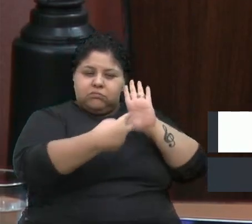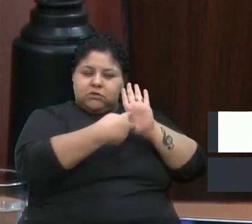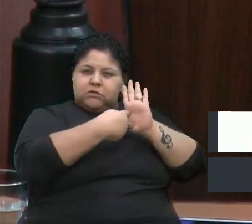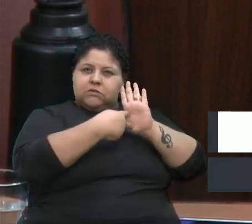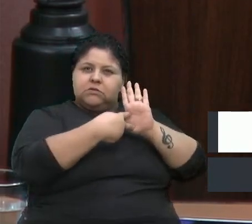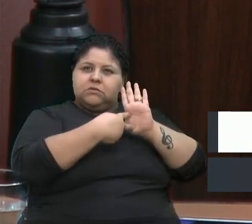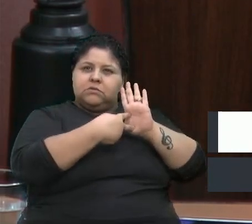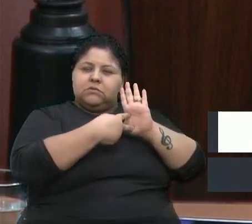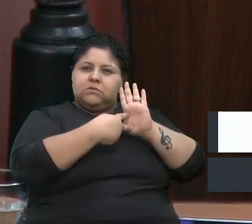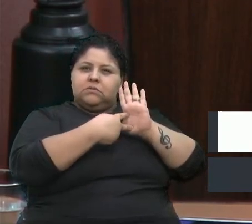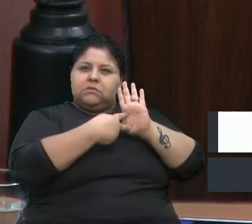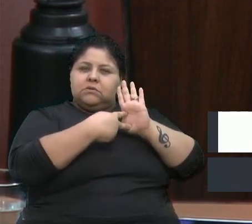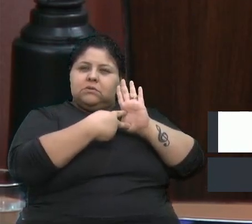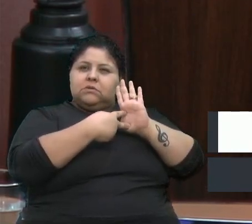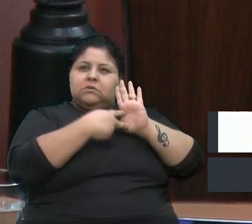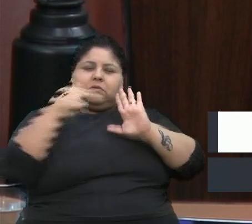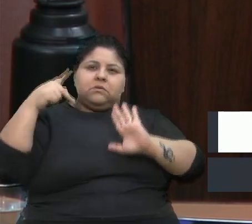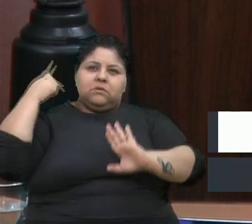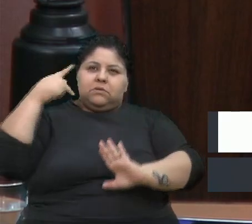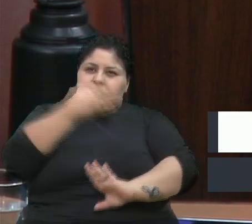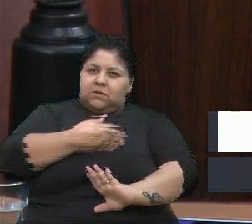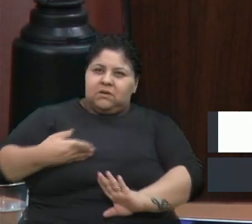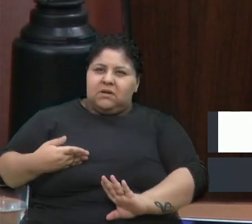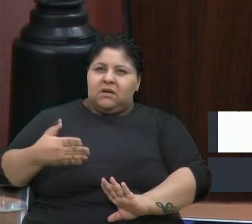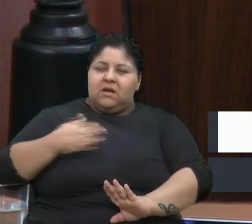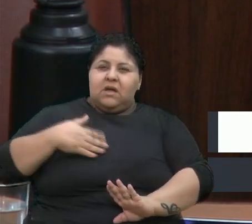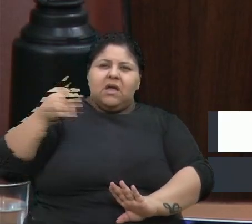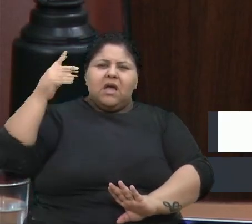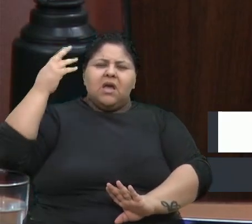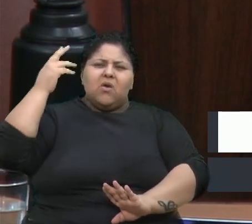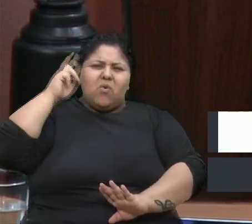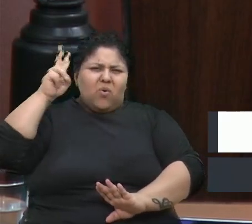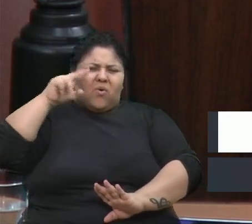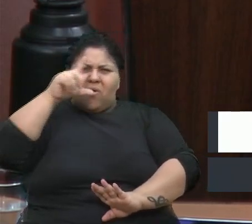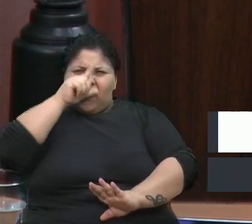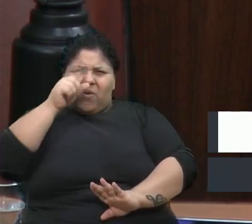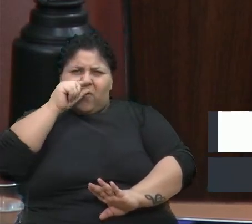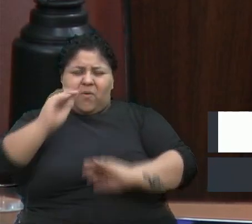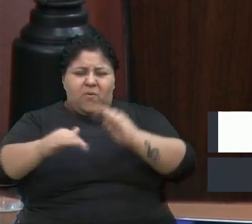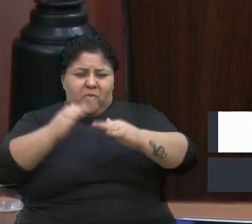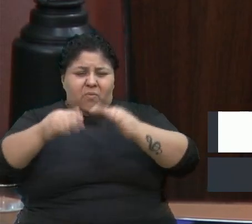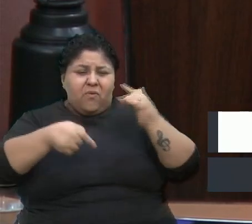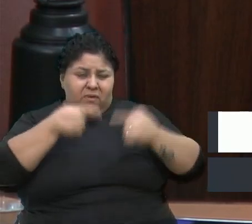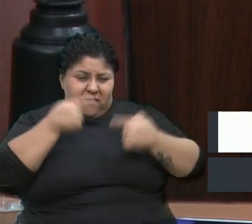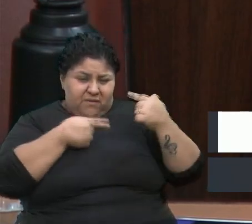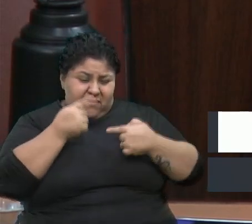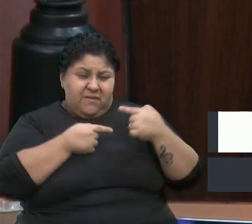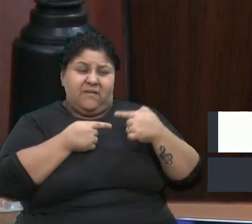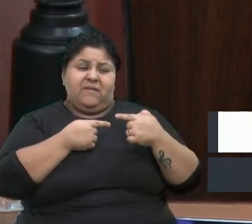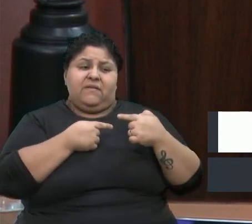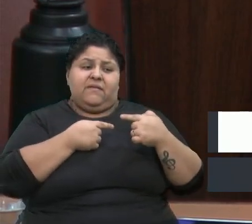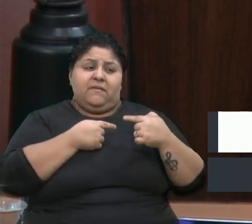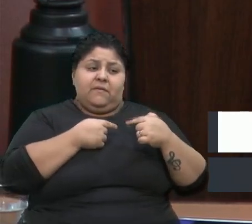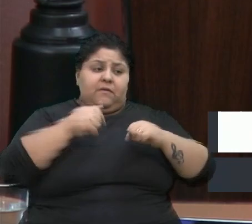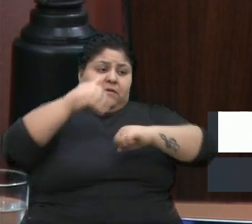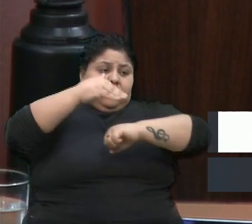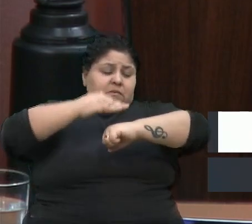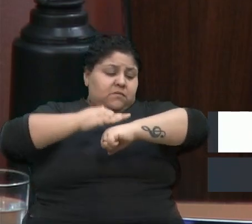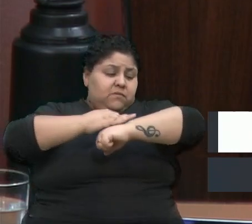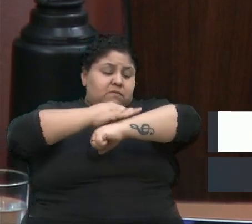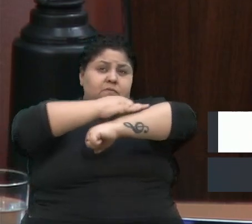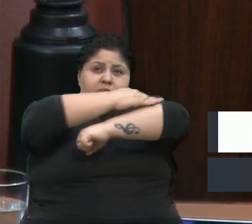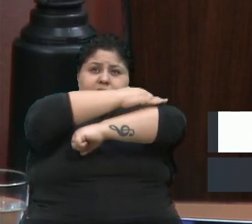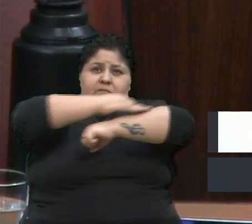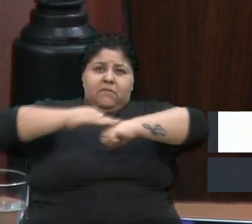pública. Eu lembro do vereador Sandro Fantinel, quando discutia e ainda discute o asfaltamento lá na região